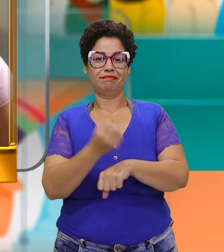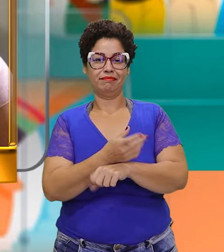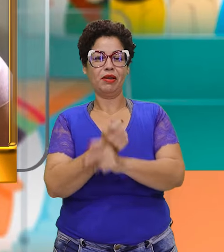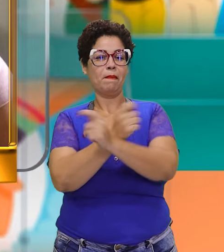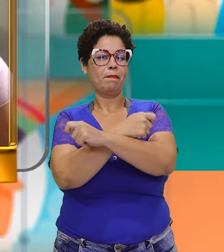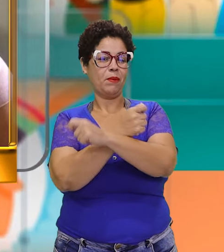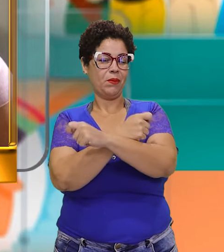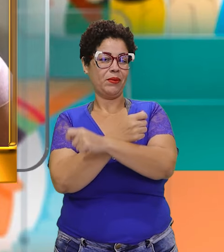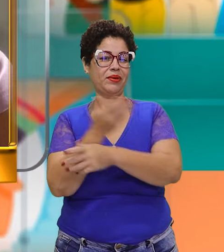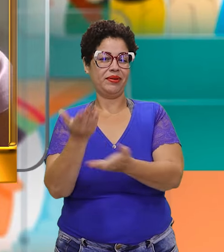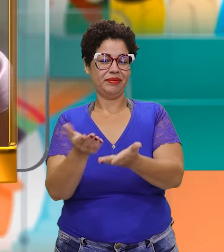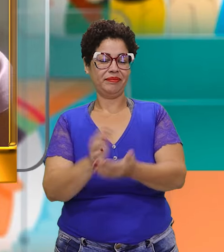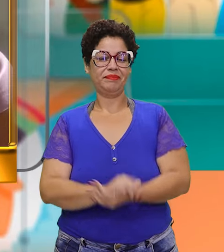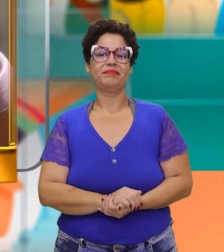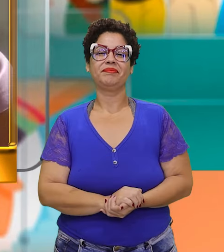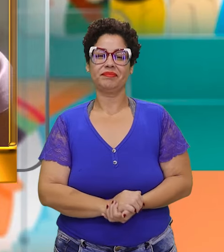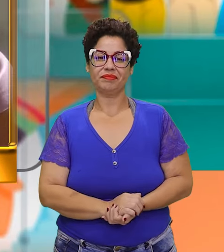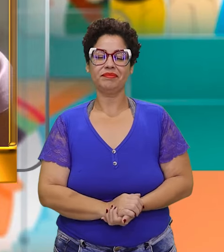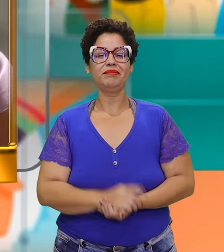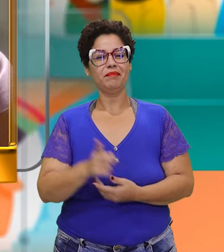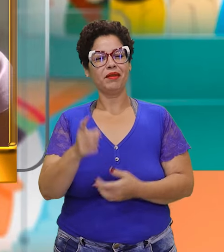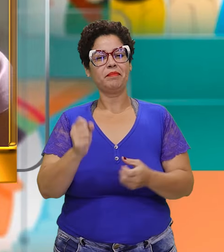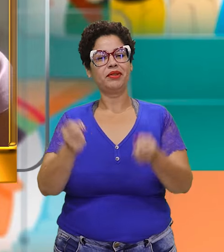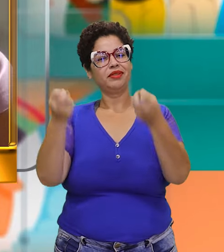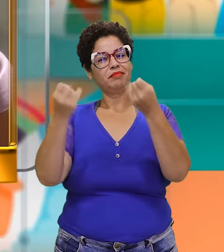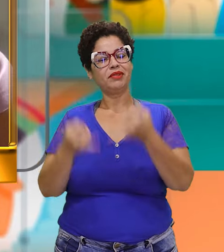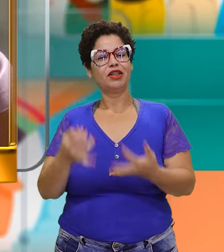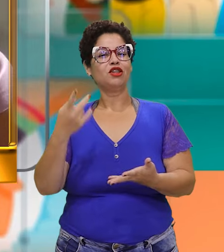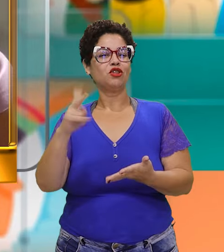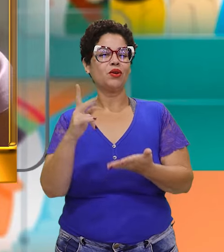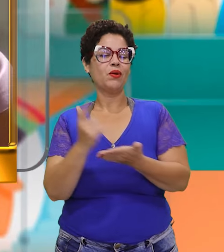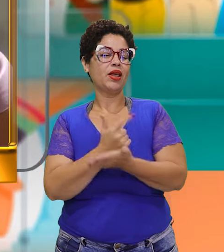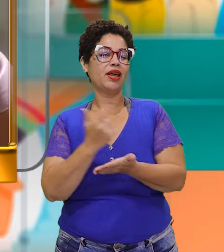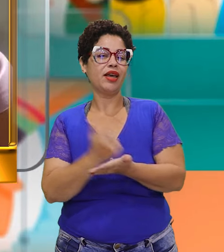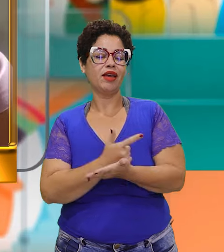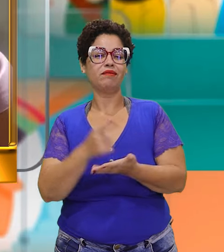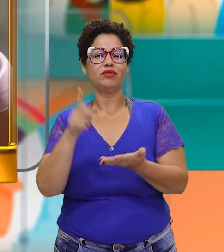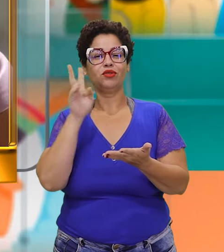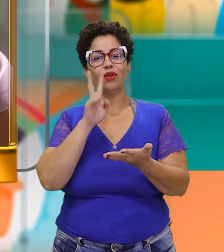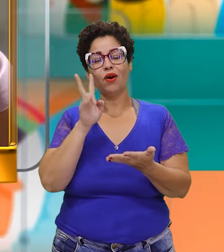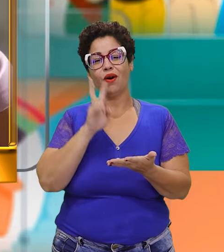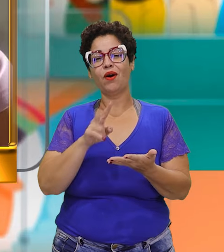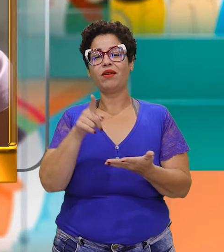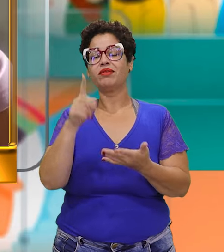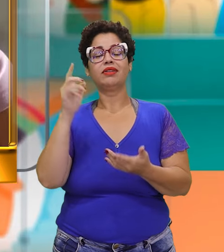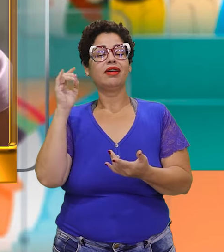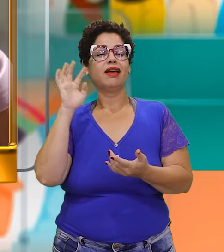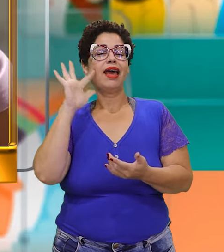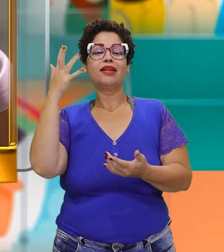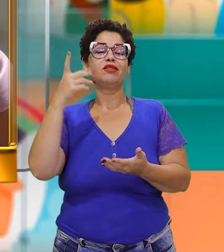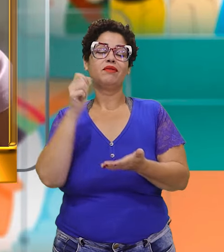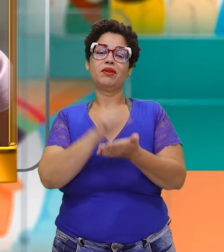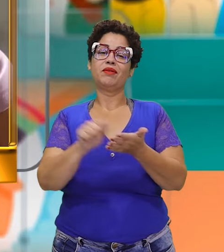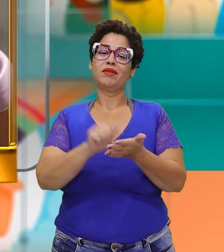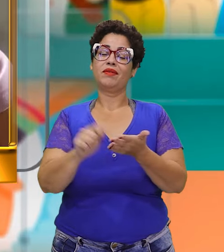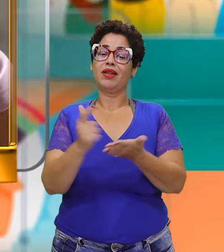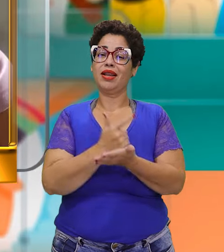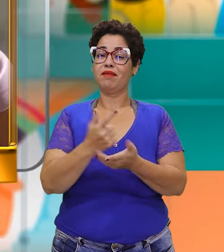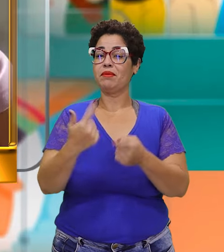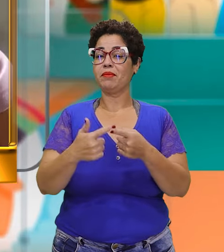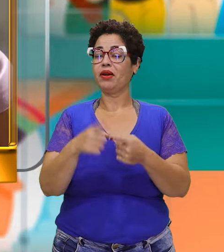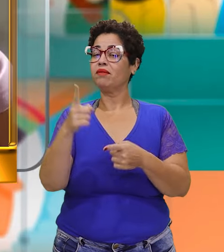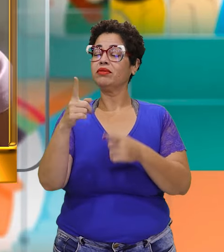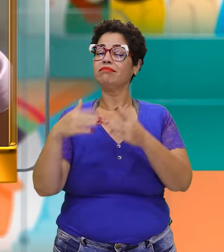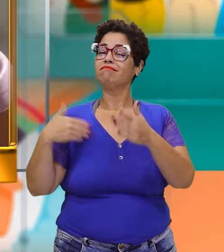pela PUC Goiás. Juliana, poderia nos contar sobre o seu livro, o que a inspirou a escrevê-lo